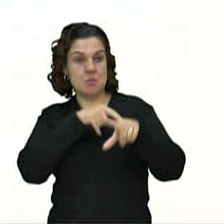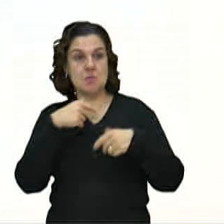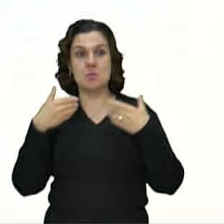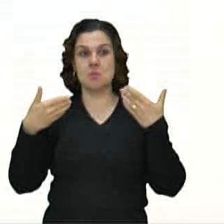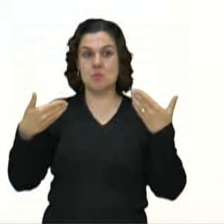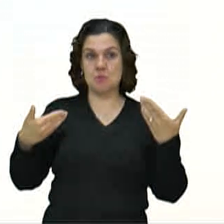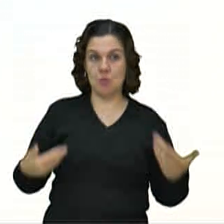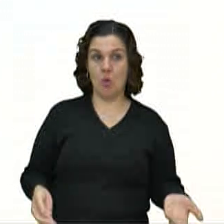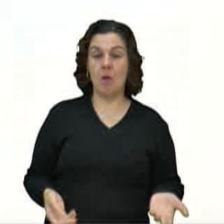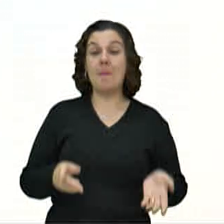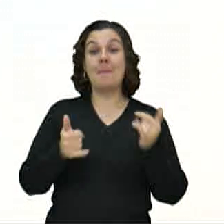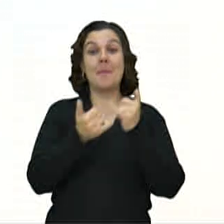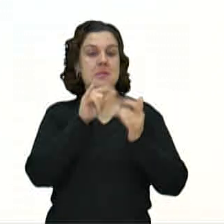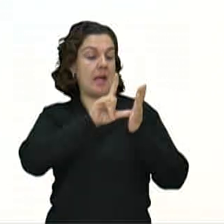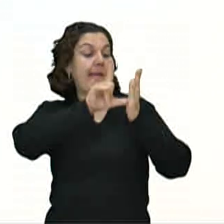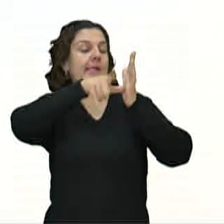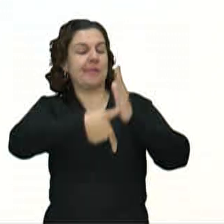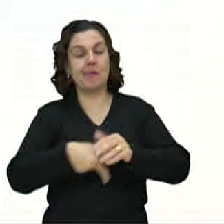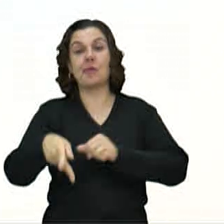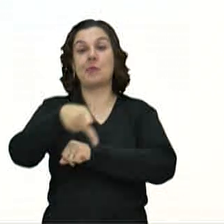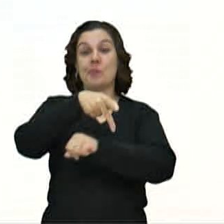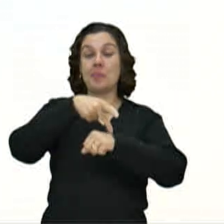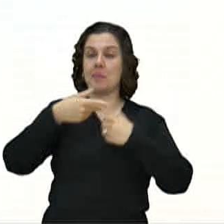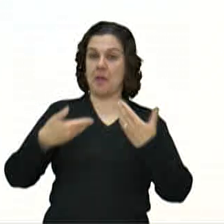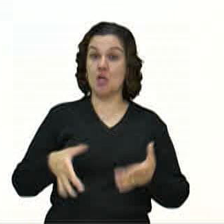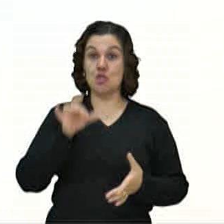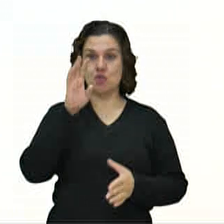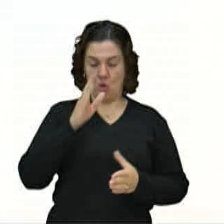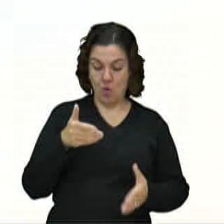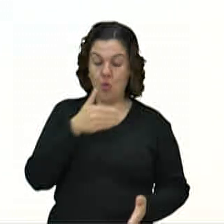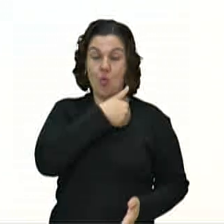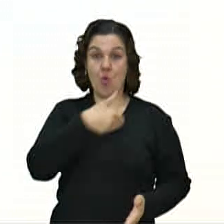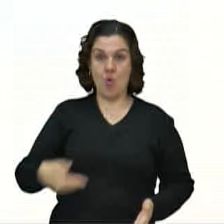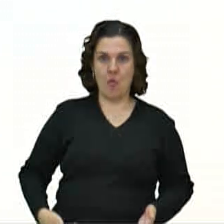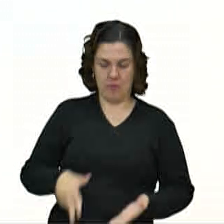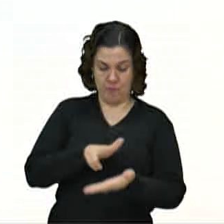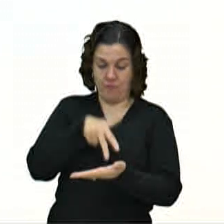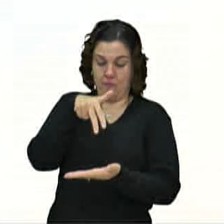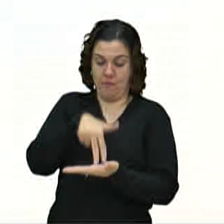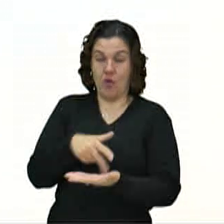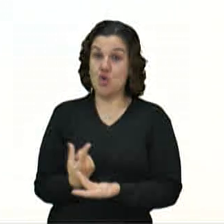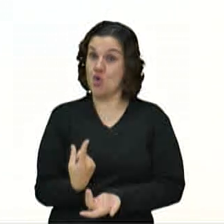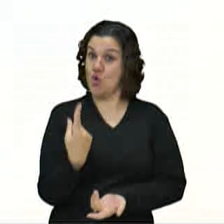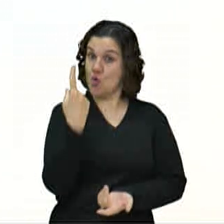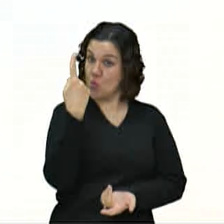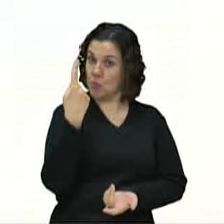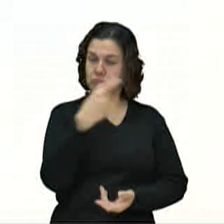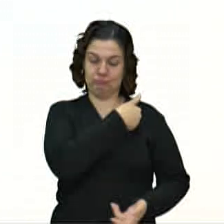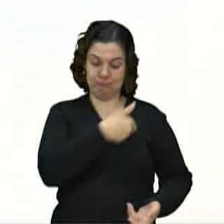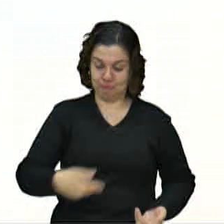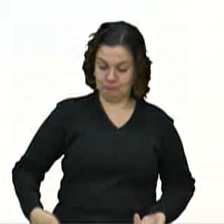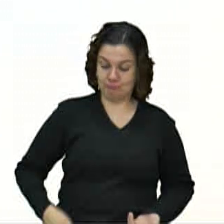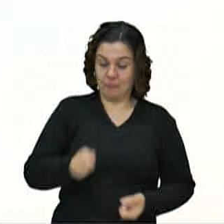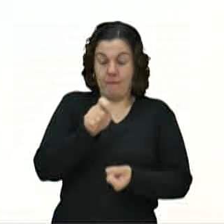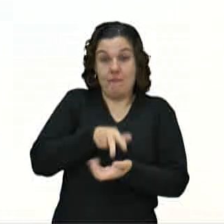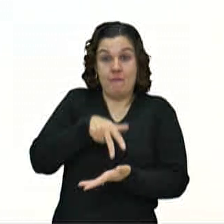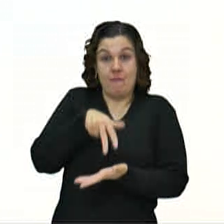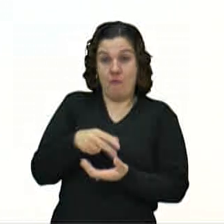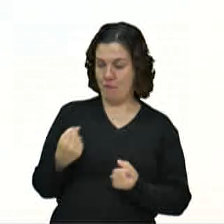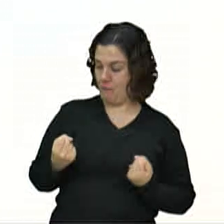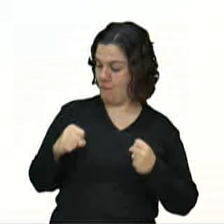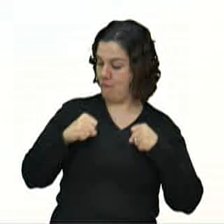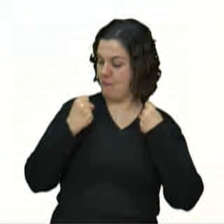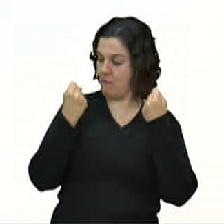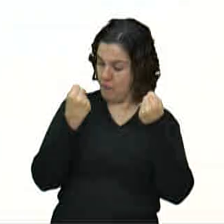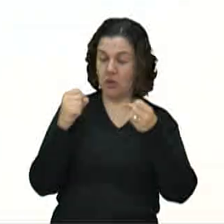como símbolos do atraso do país. Apenas um governo forte, com um líder forte, poderia unir o